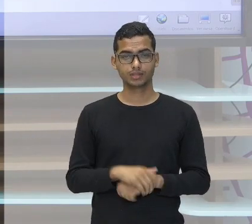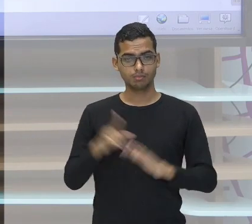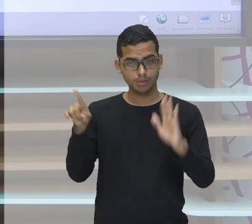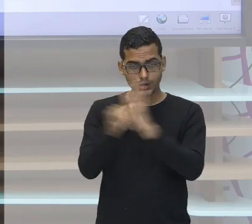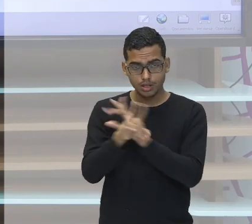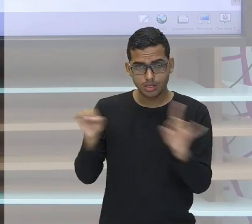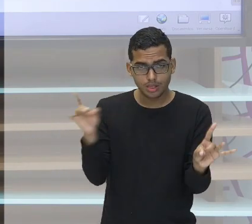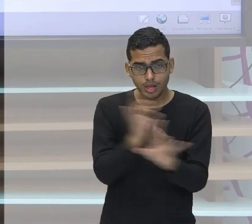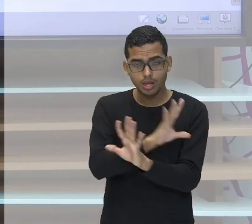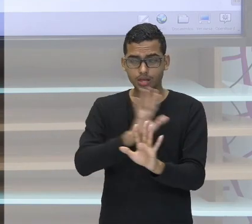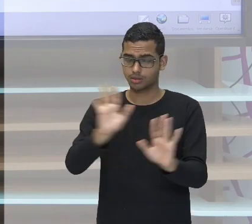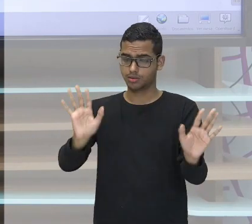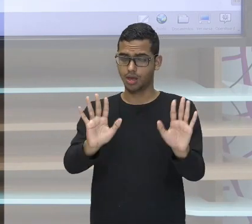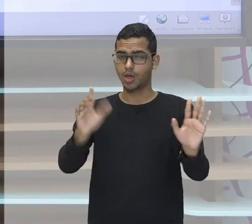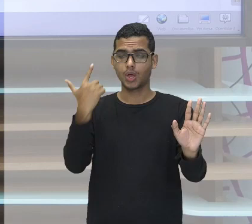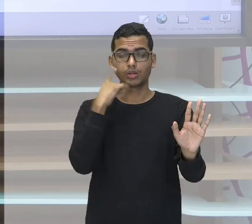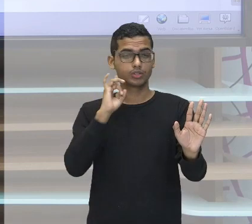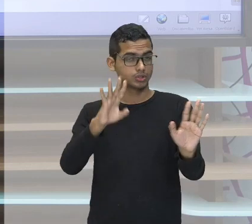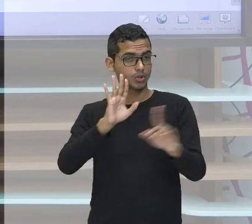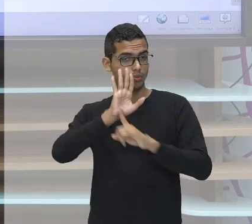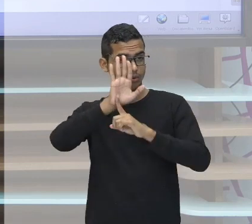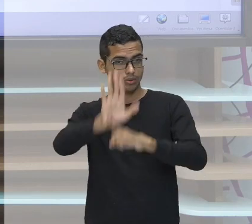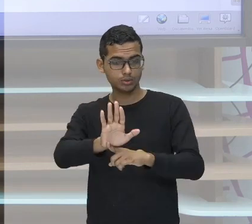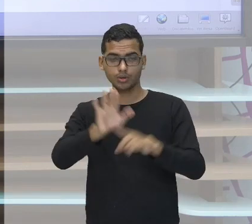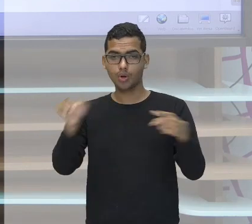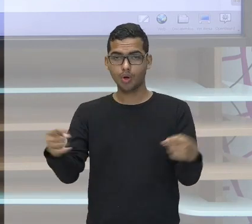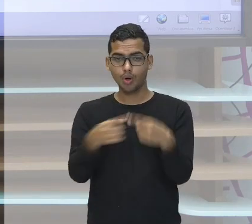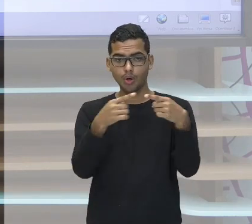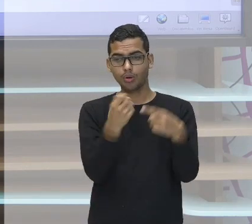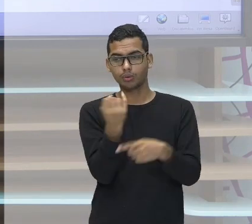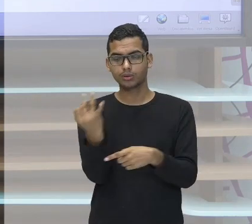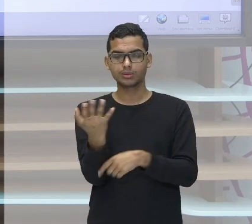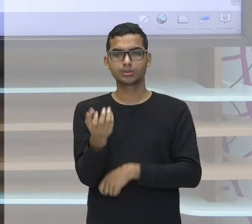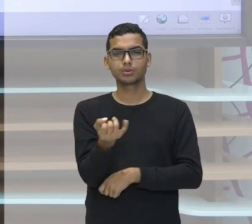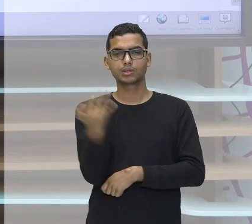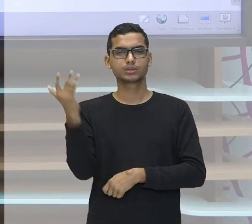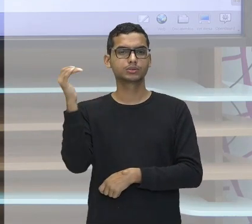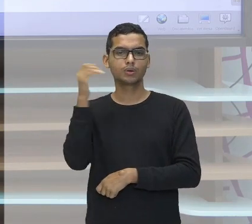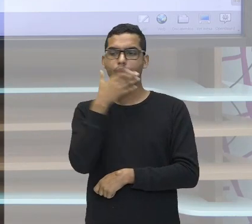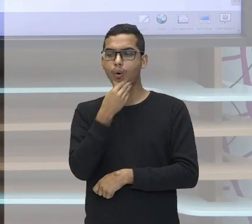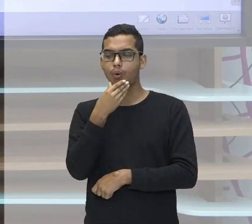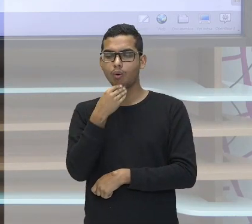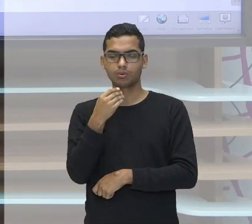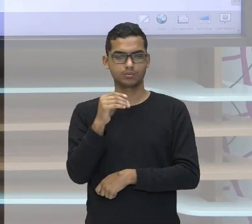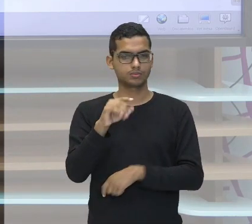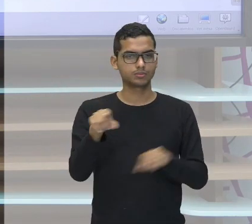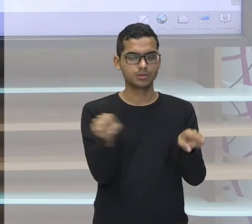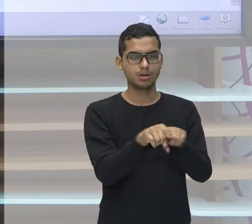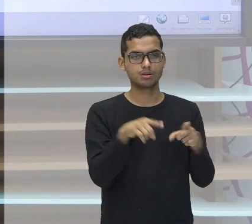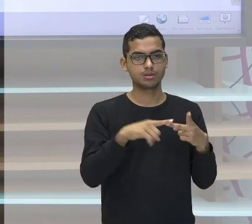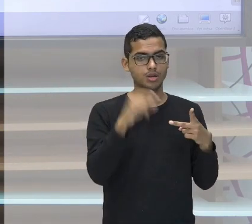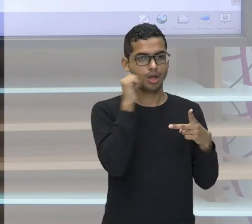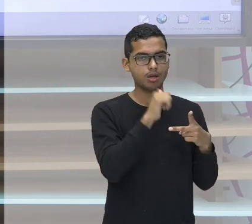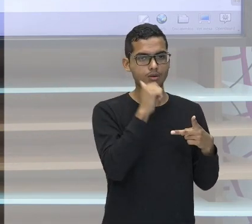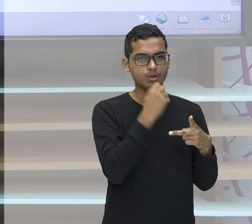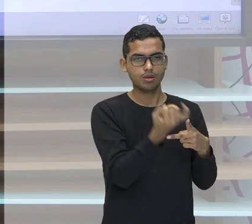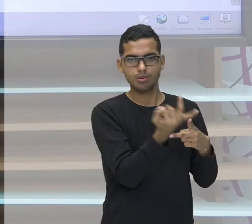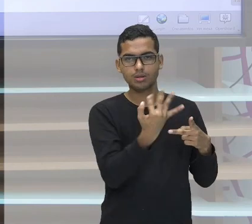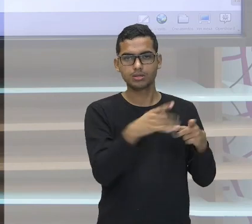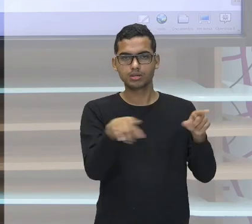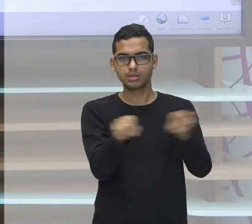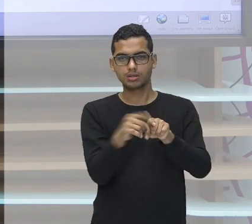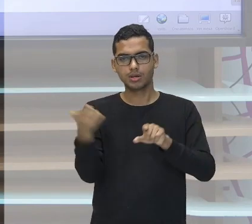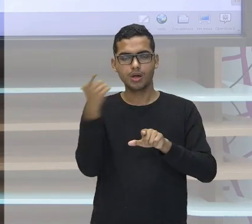só determinou a combinação da quantidade de homens que a gente pode ter e da quantidade de mulheres também, mas a gente